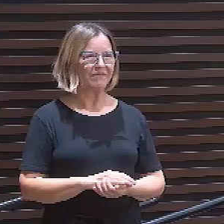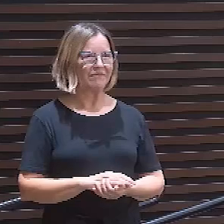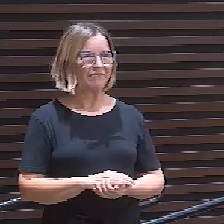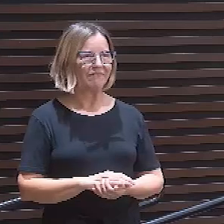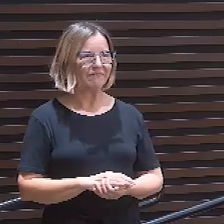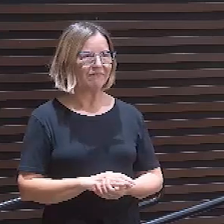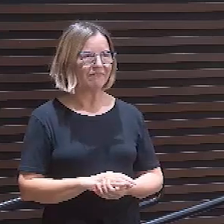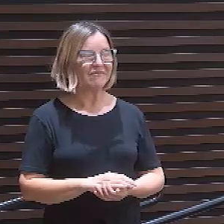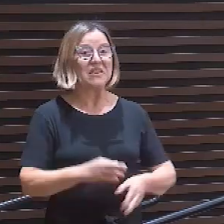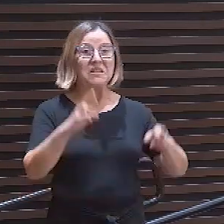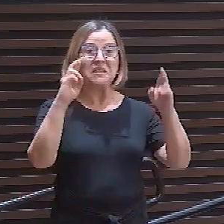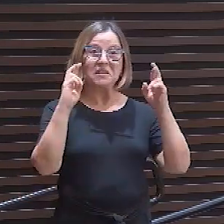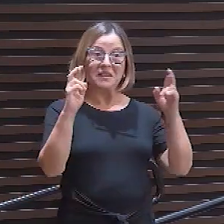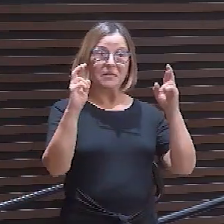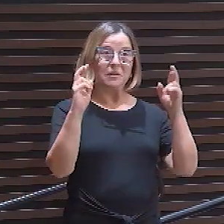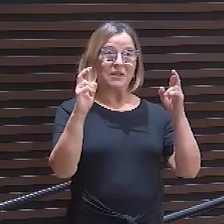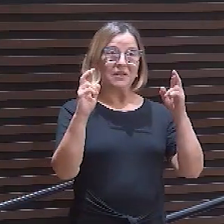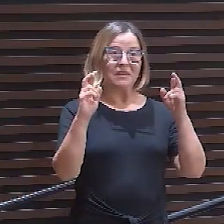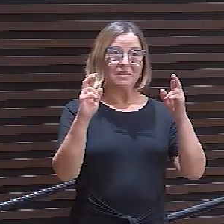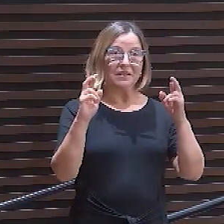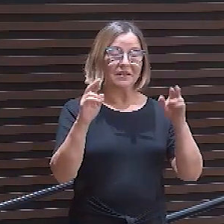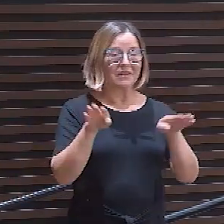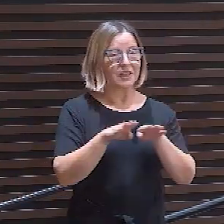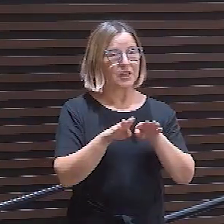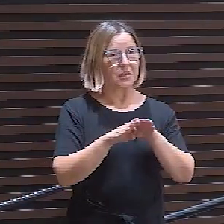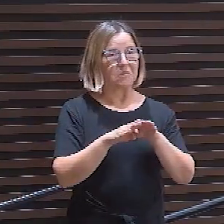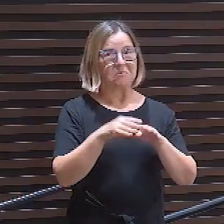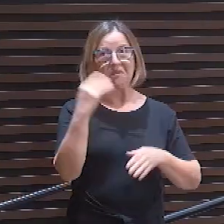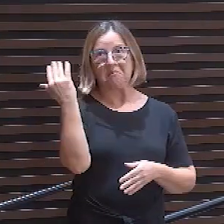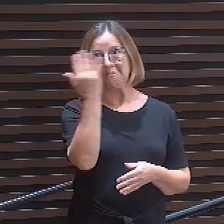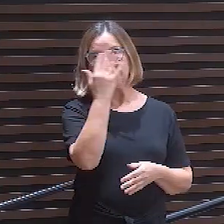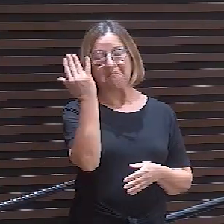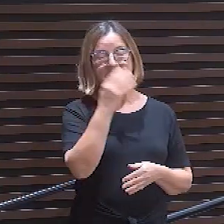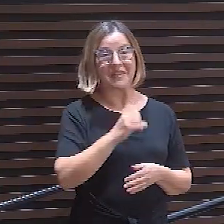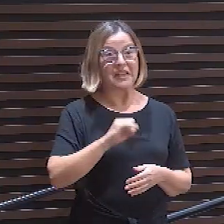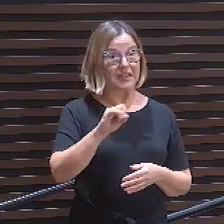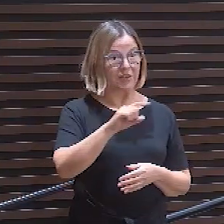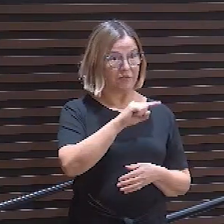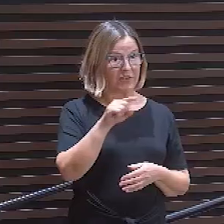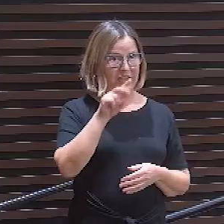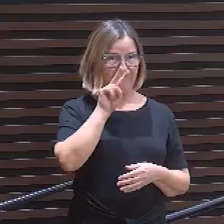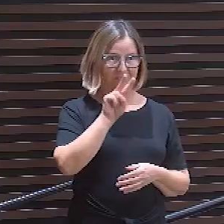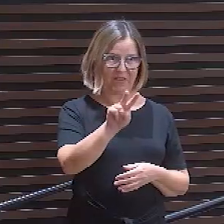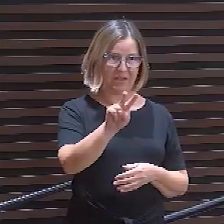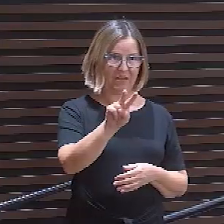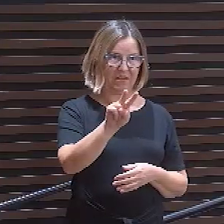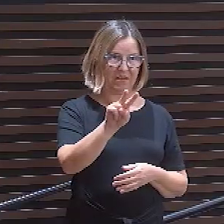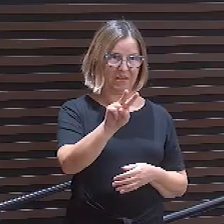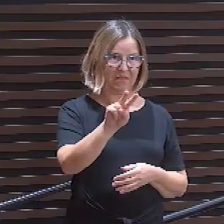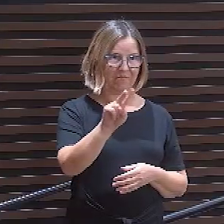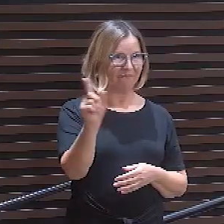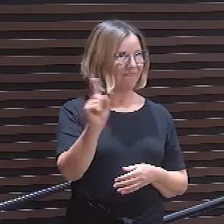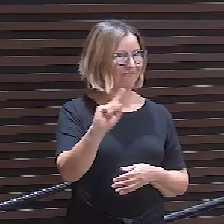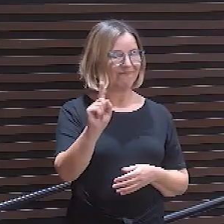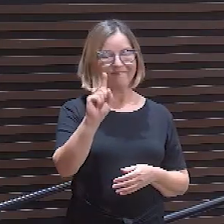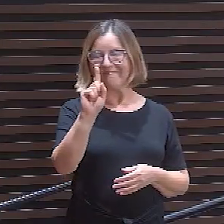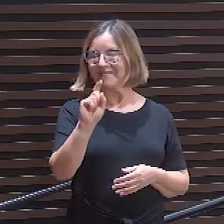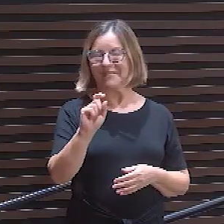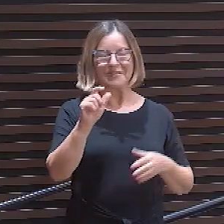E esperança é outra coisa que você não vê. Se você vir, não é esperança.